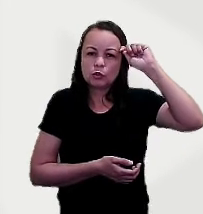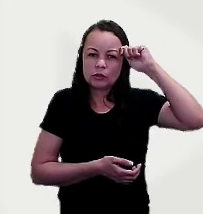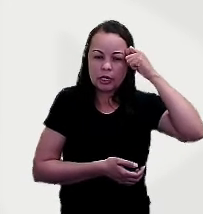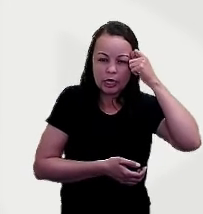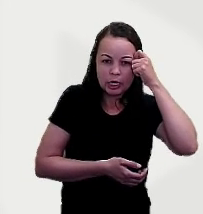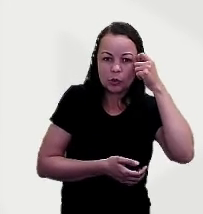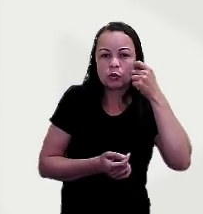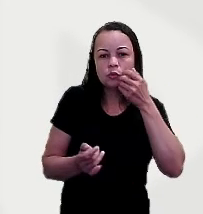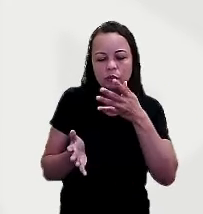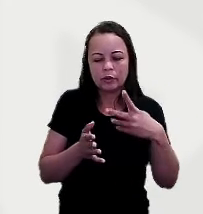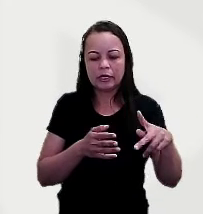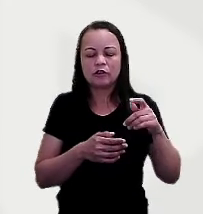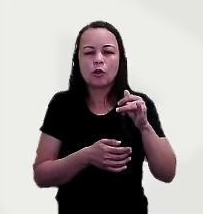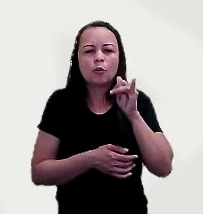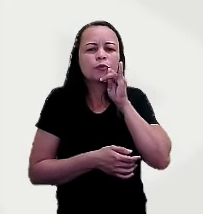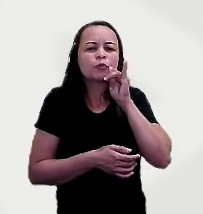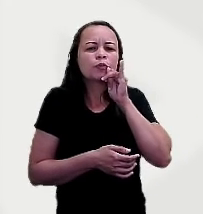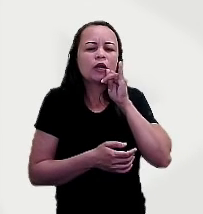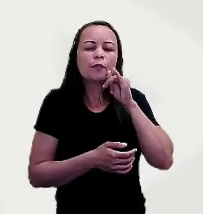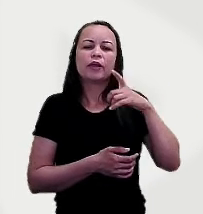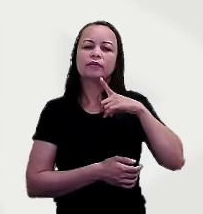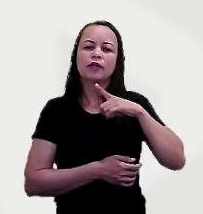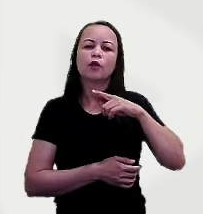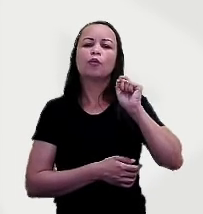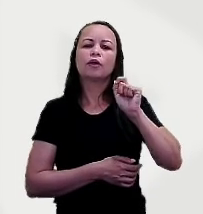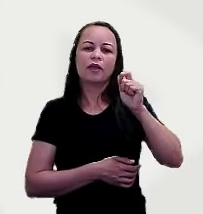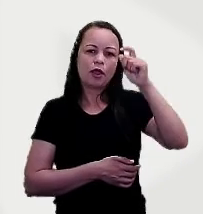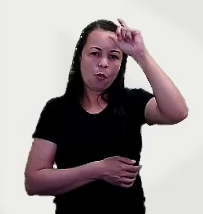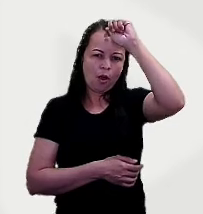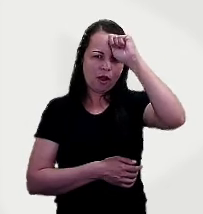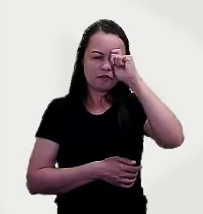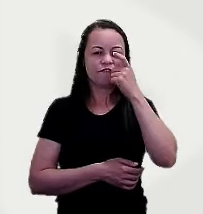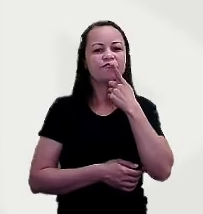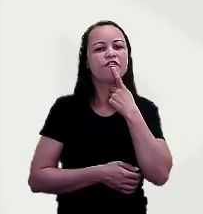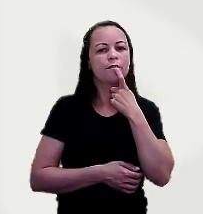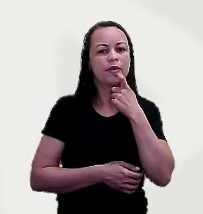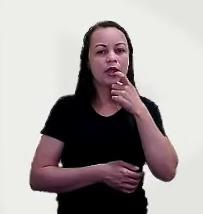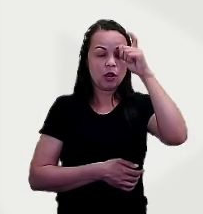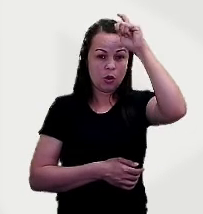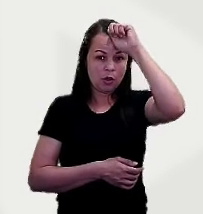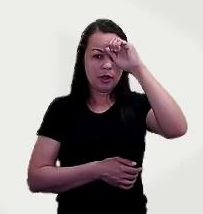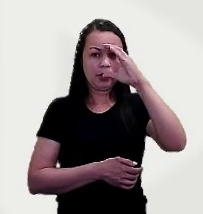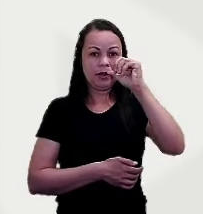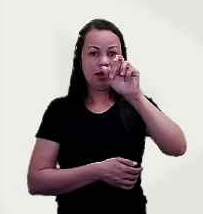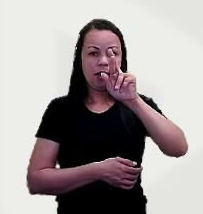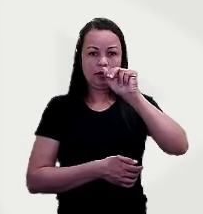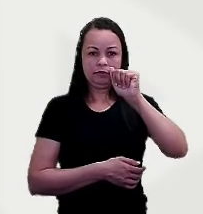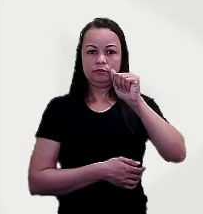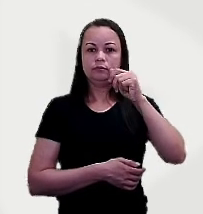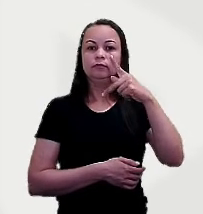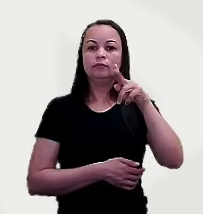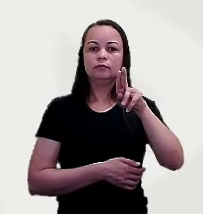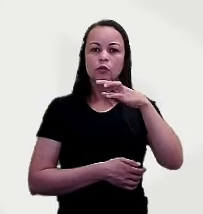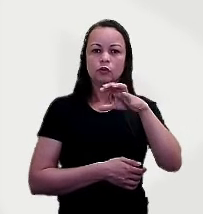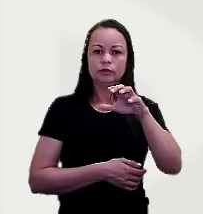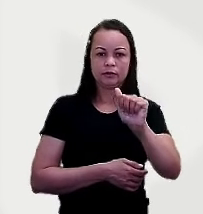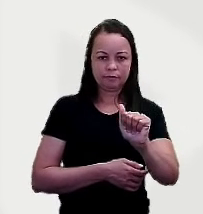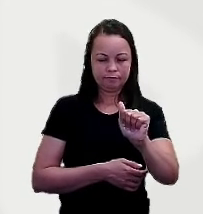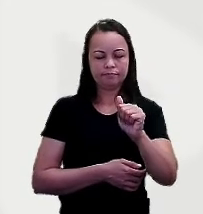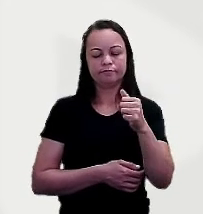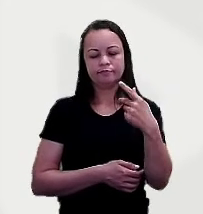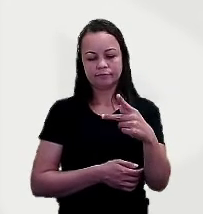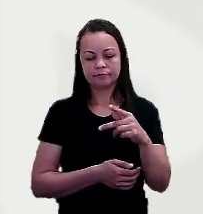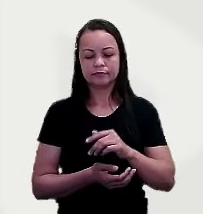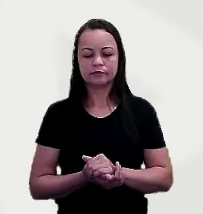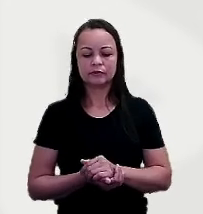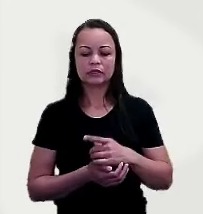fuma cachimbo e carrega uma carapuça vermelha. Eu falei que carapuça é o gorro, né? E esse gorro lhe